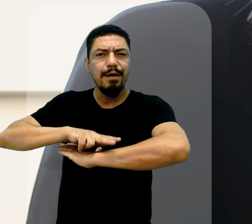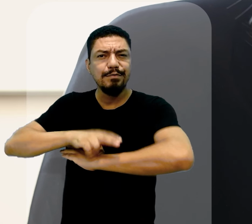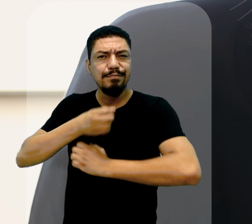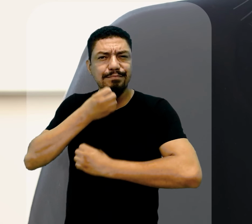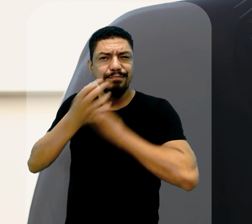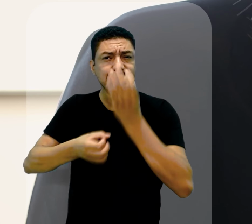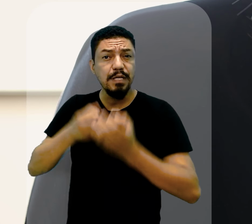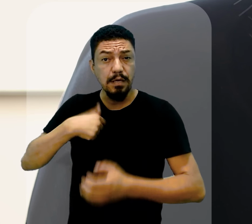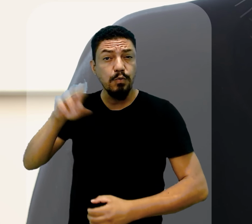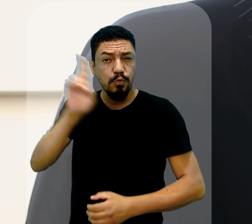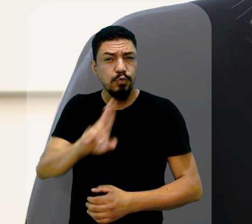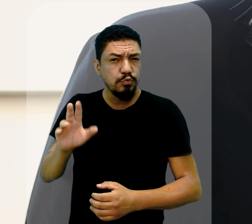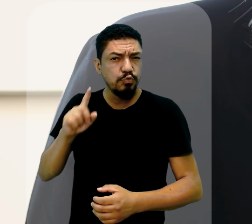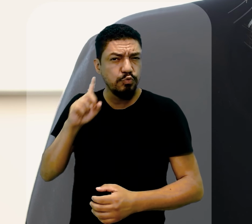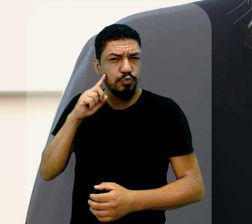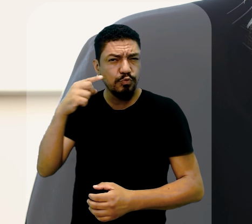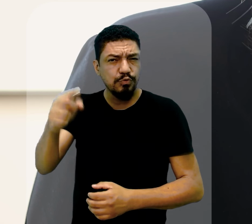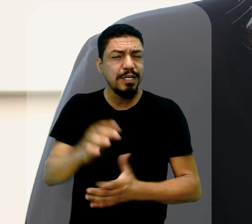como terapeuta.